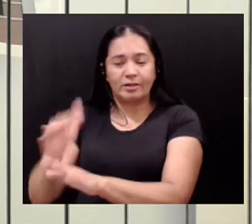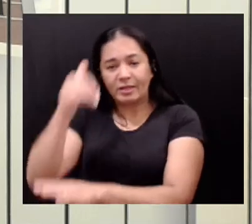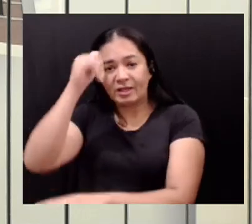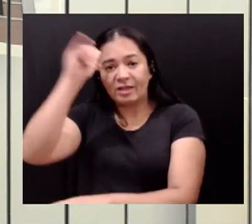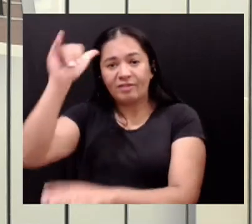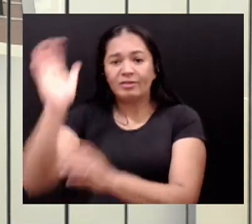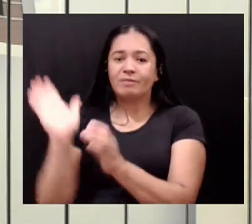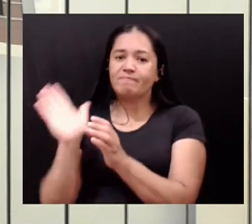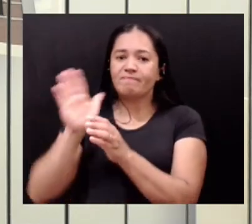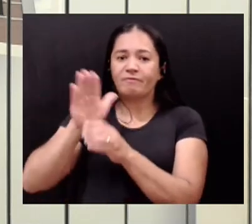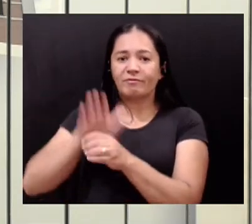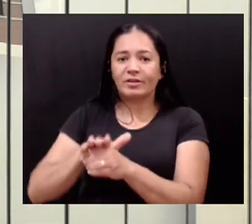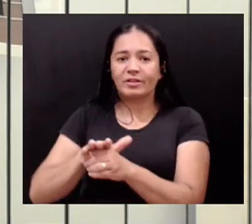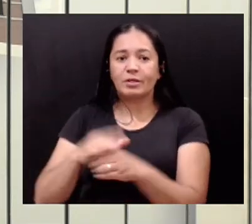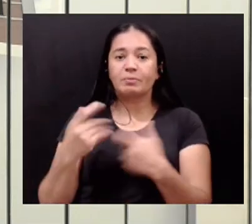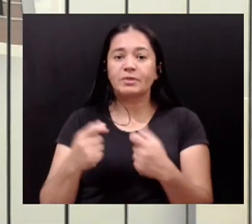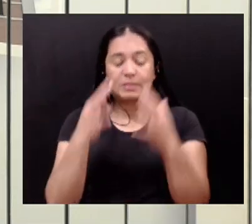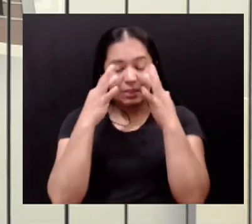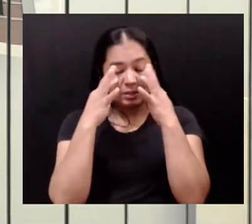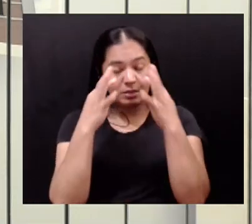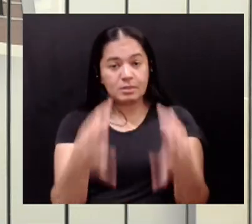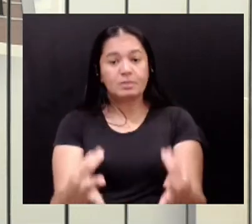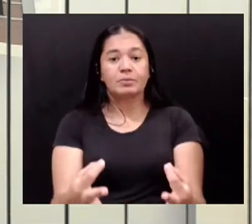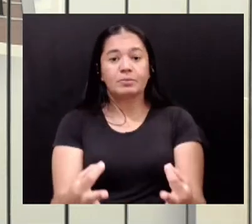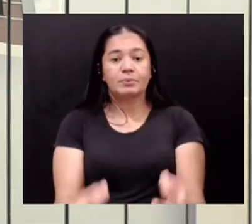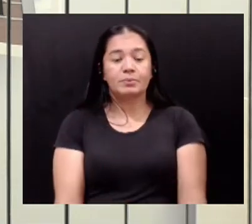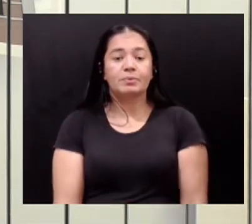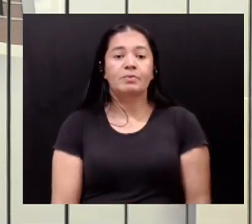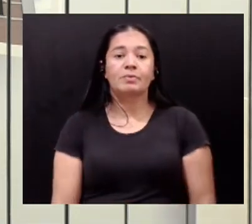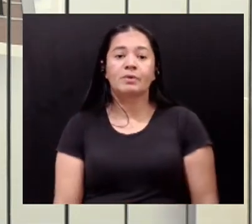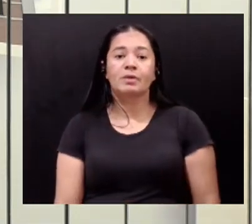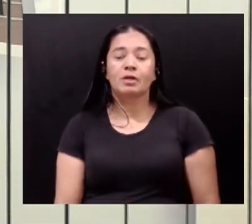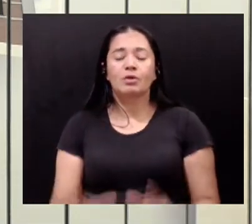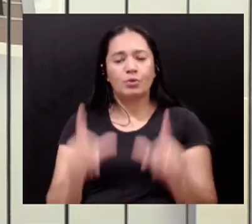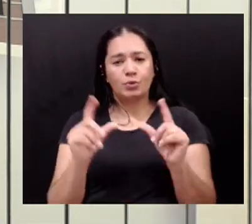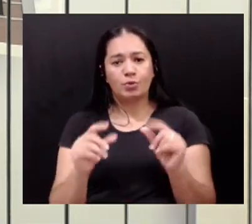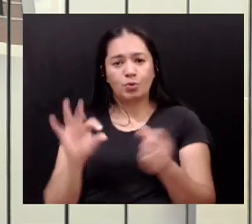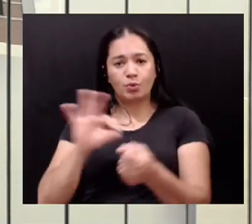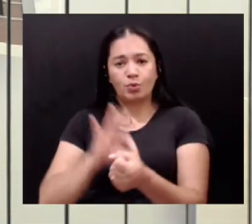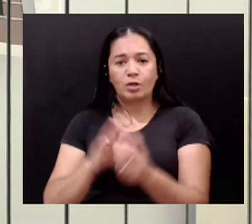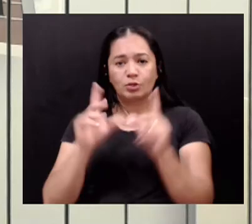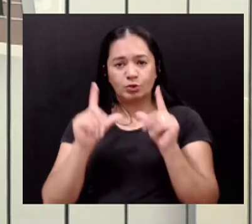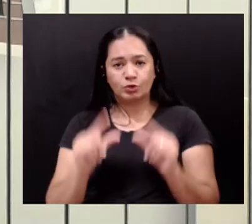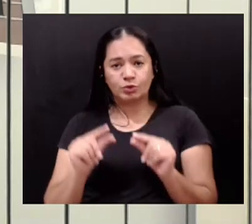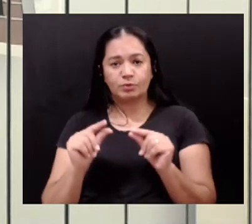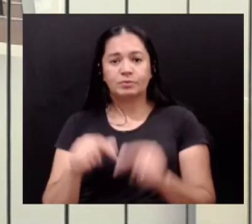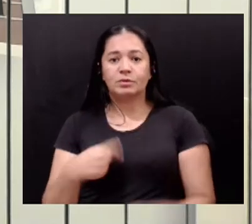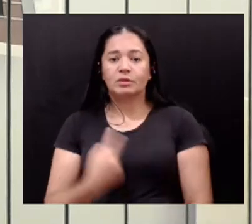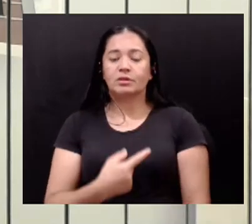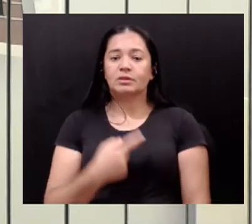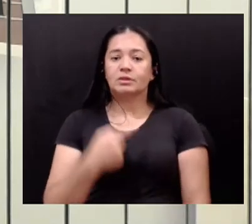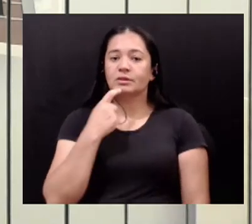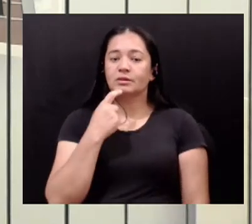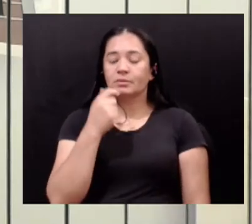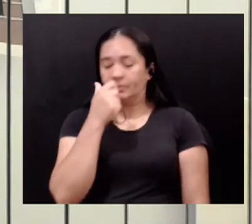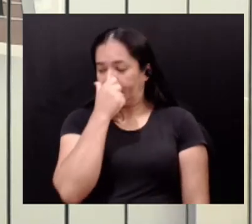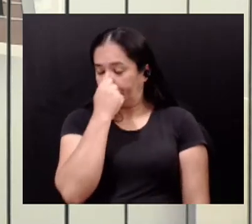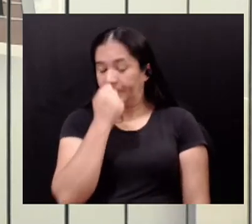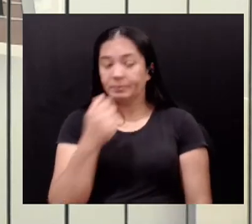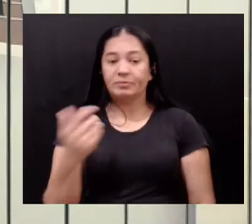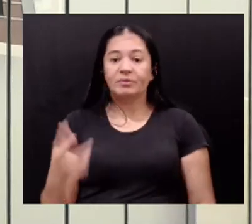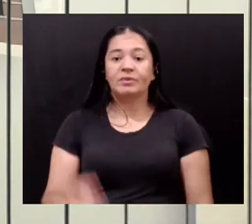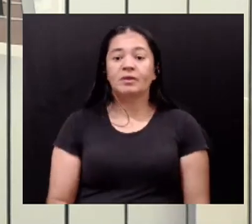Precisamos prestar muita atenção para nós diminuirmos os casos aqui na nossa cidade. 12h mais